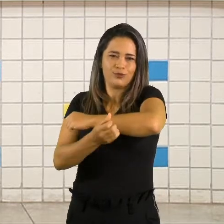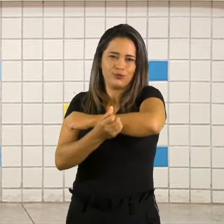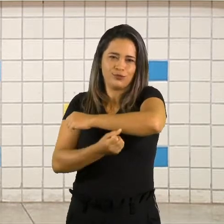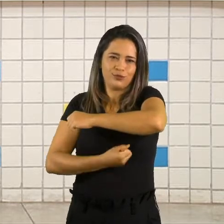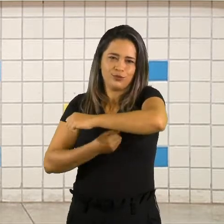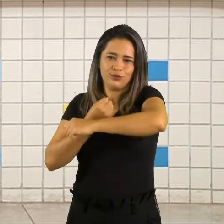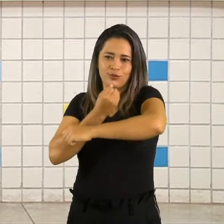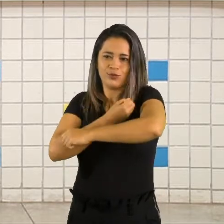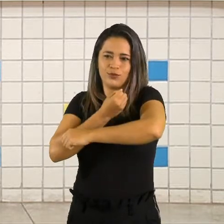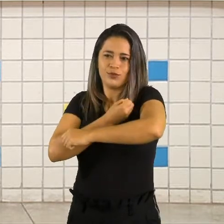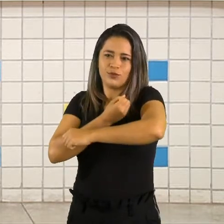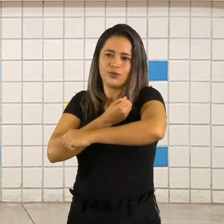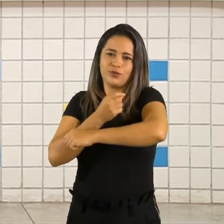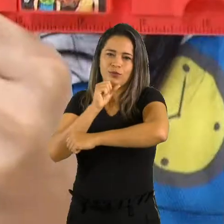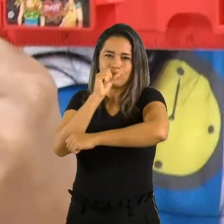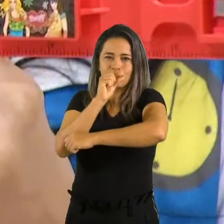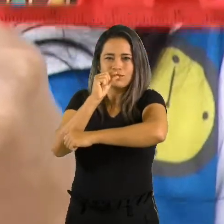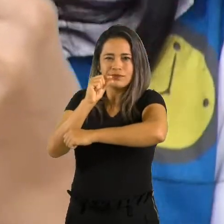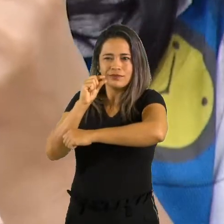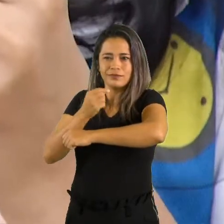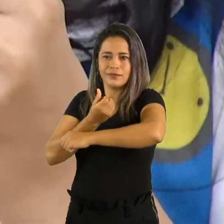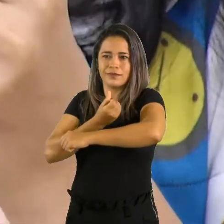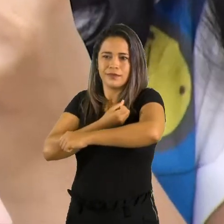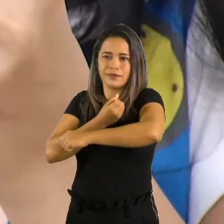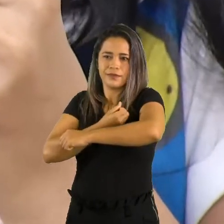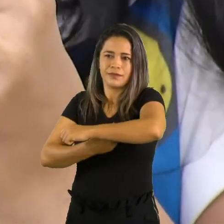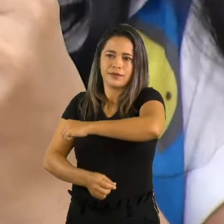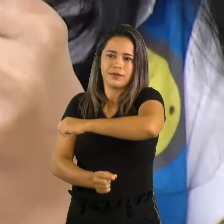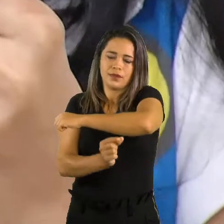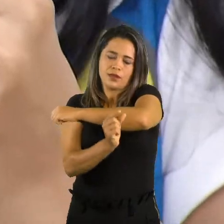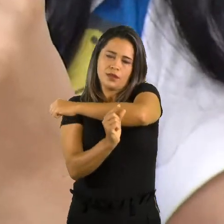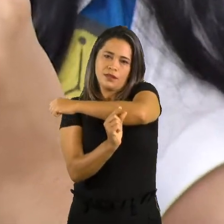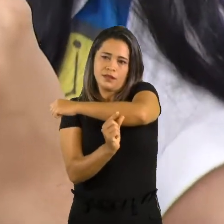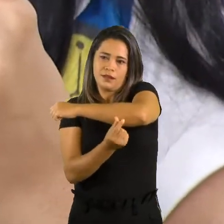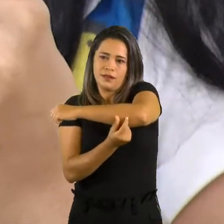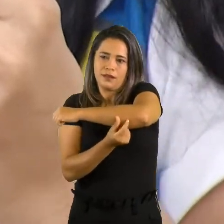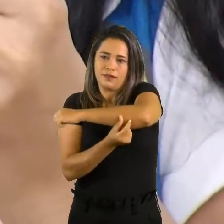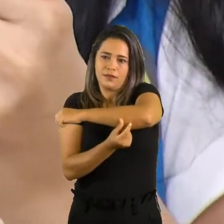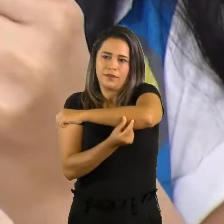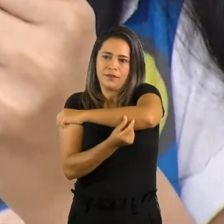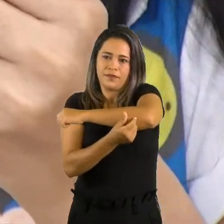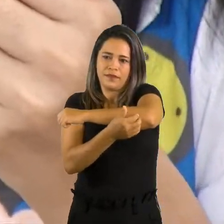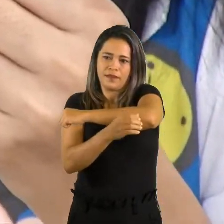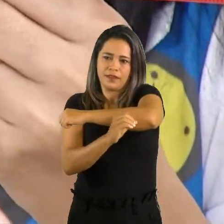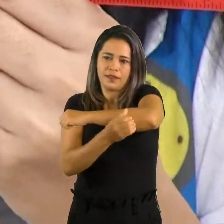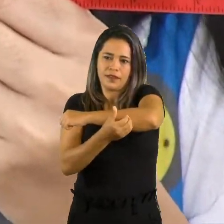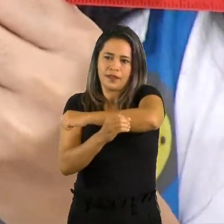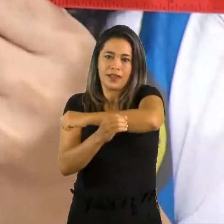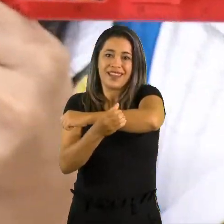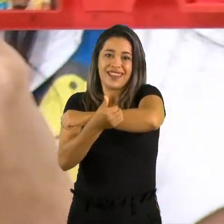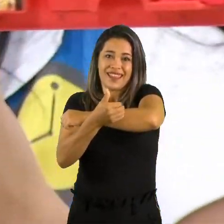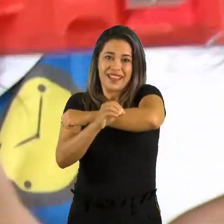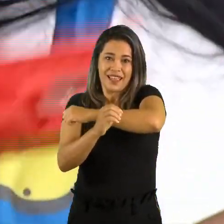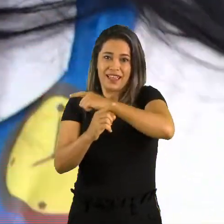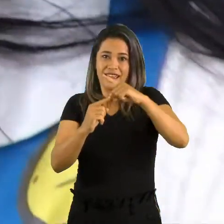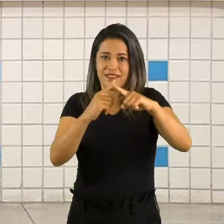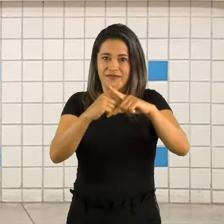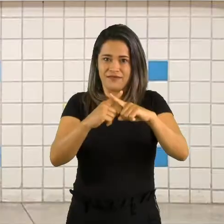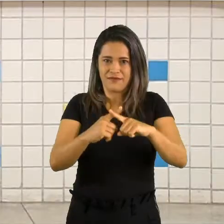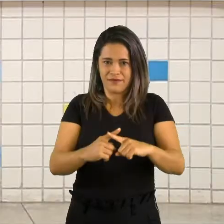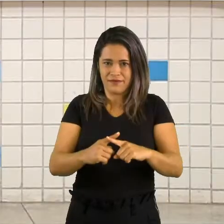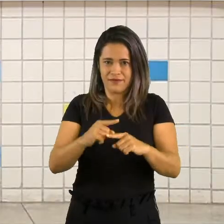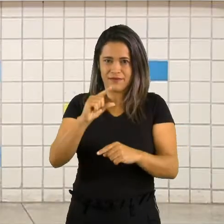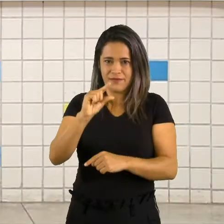10 partezinhas de milímetros. Então, o milímetro, ele é 10 vezes menor do que os